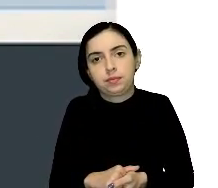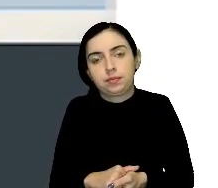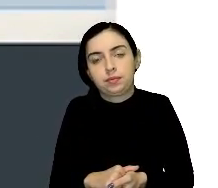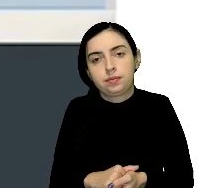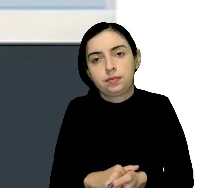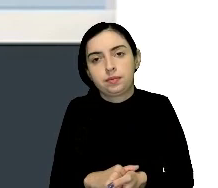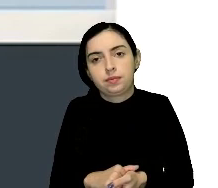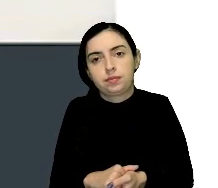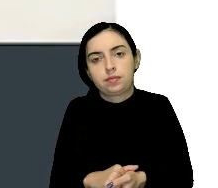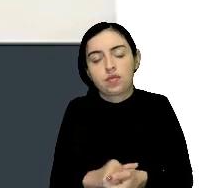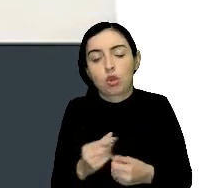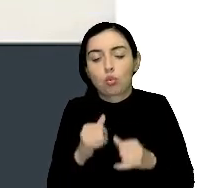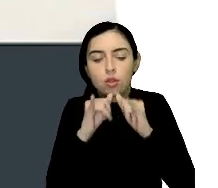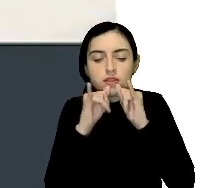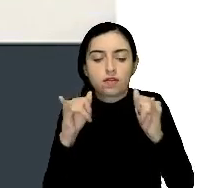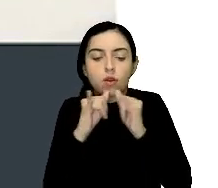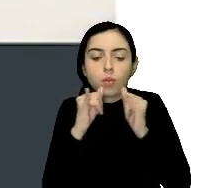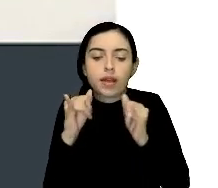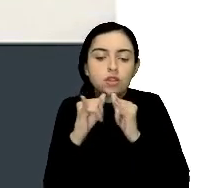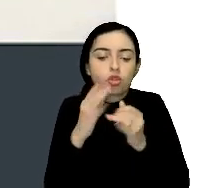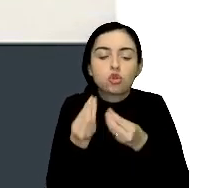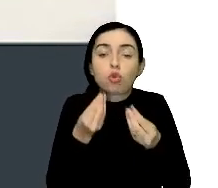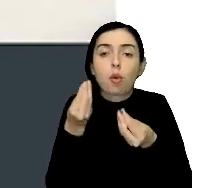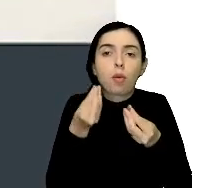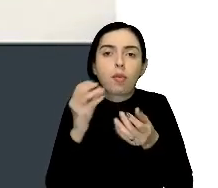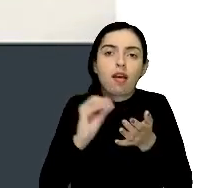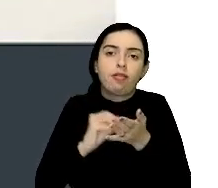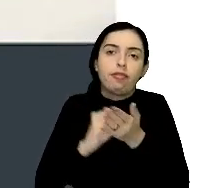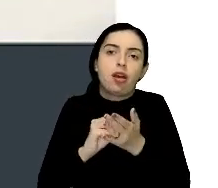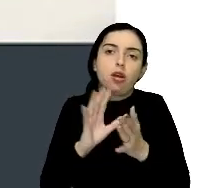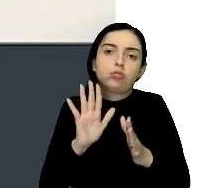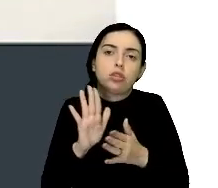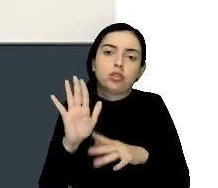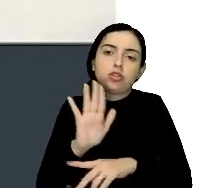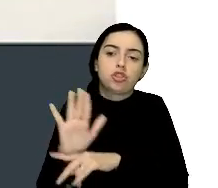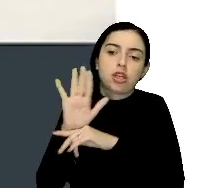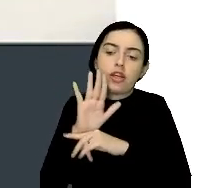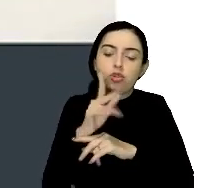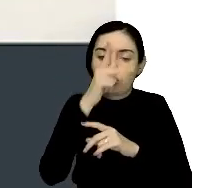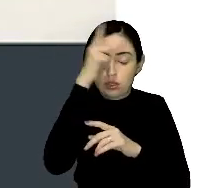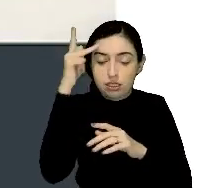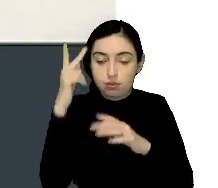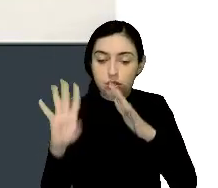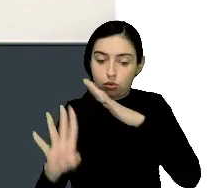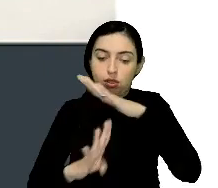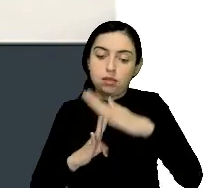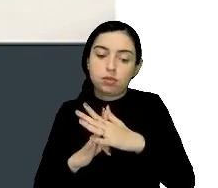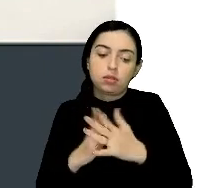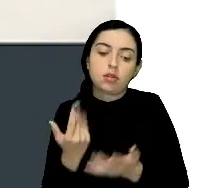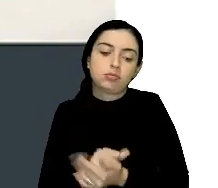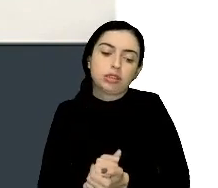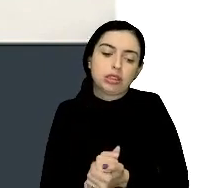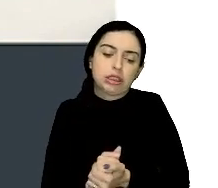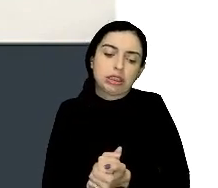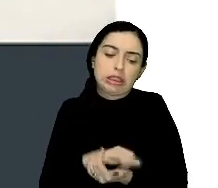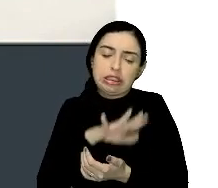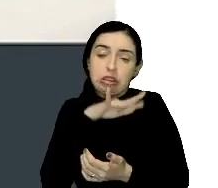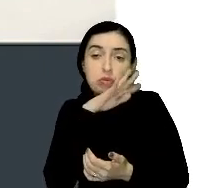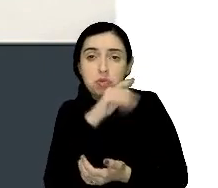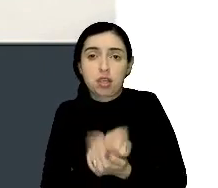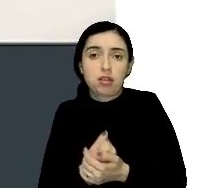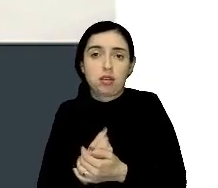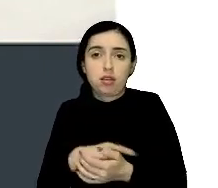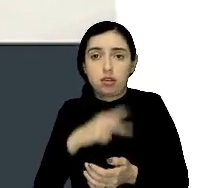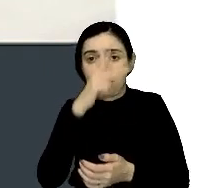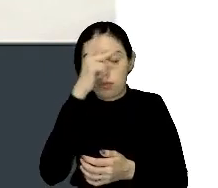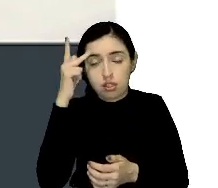gente tem algumas notícias de como a falta de amparo do migrante gera consequências danosas, né? Então, pessoas em